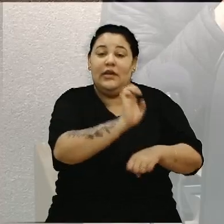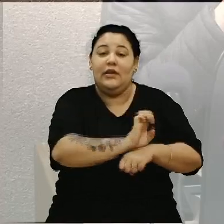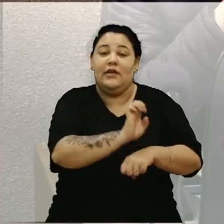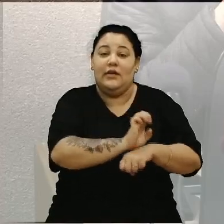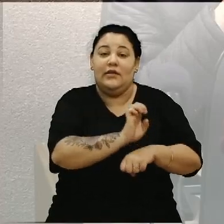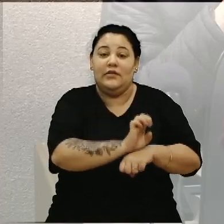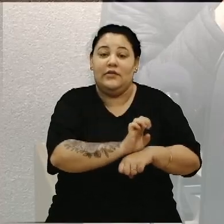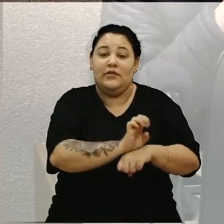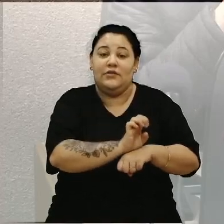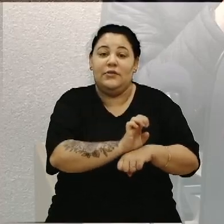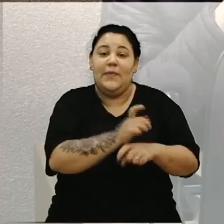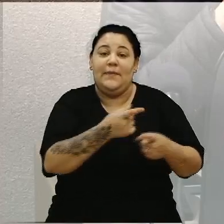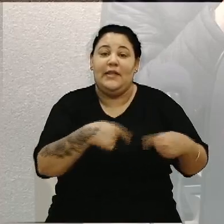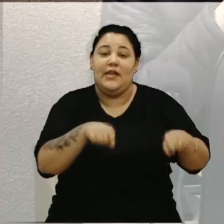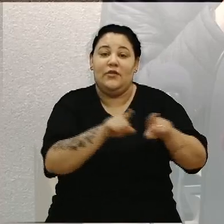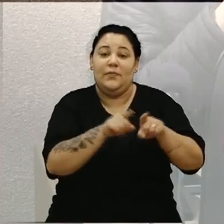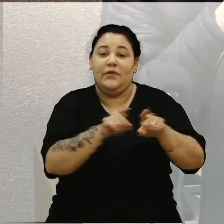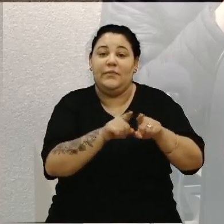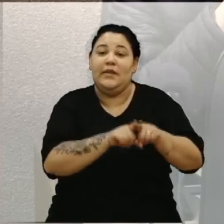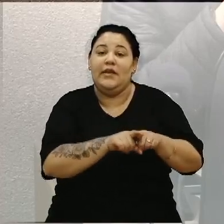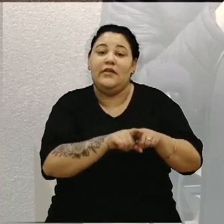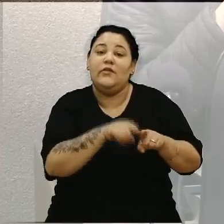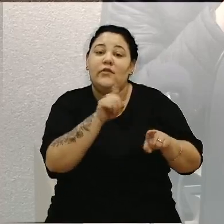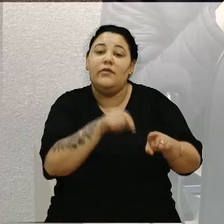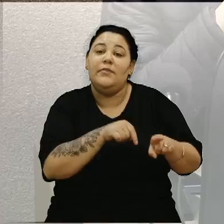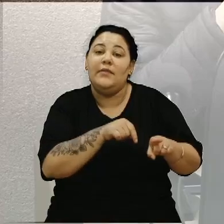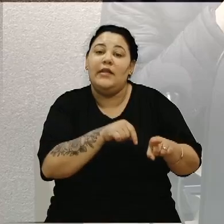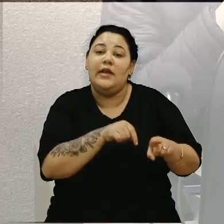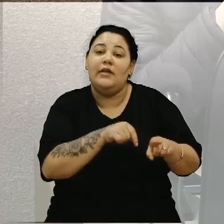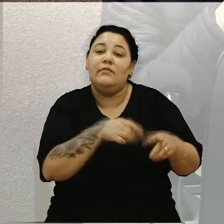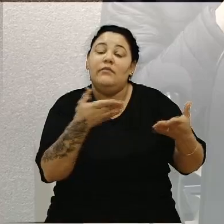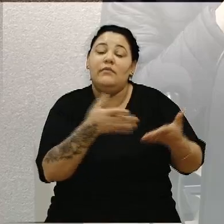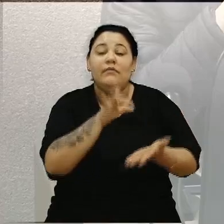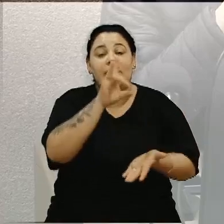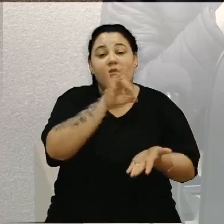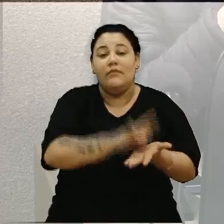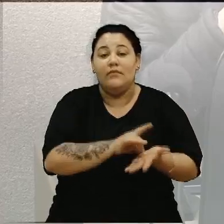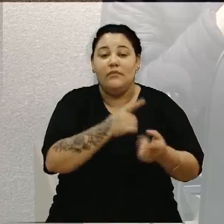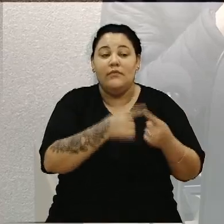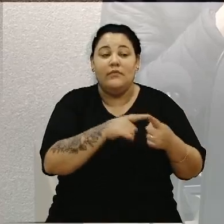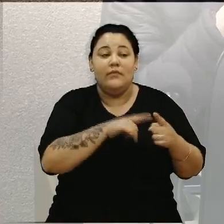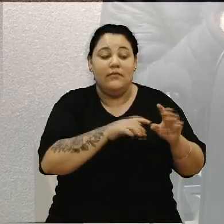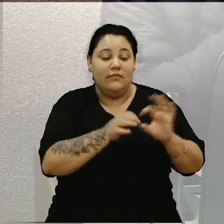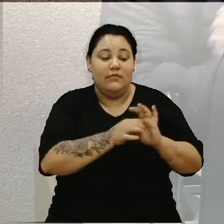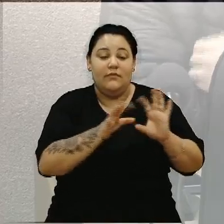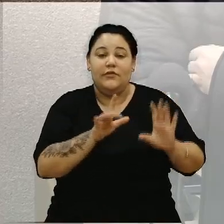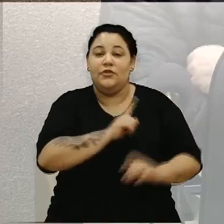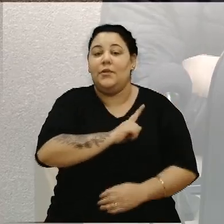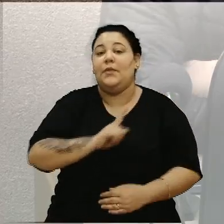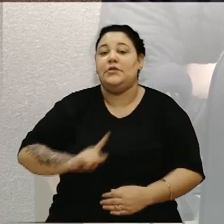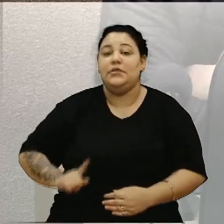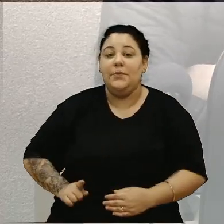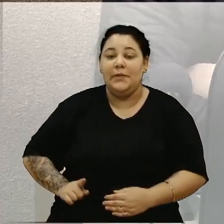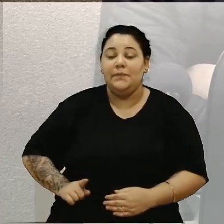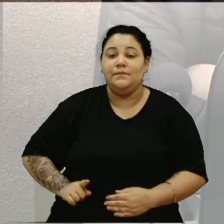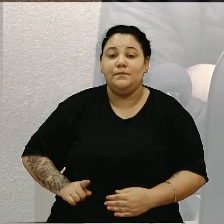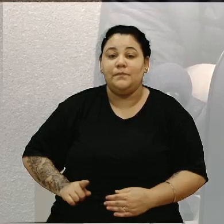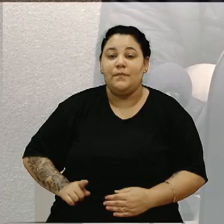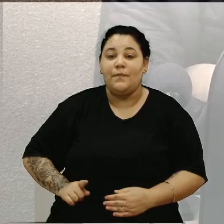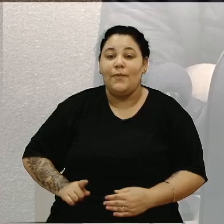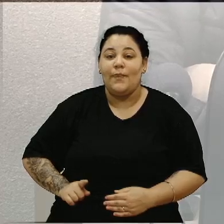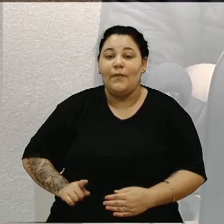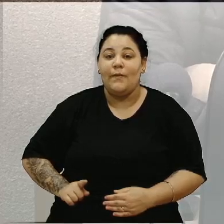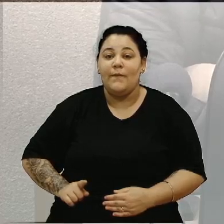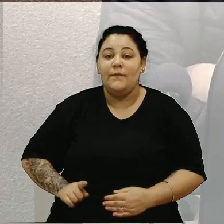em outros municípios, né, e que agora serão executados porque teve a liberação do governo federal. Então a gente